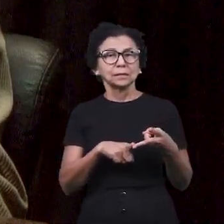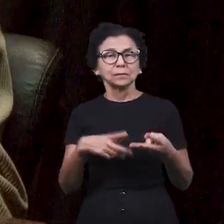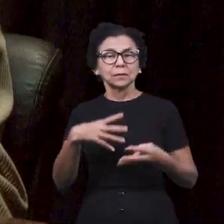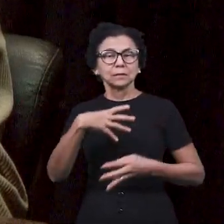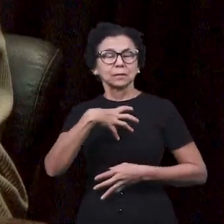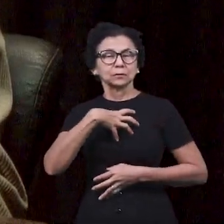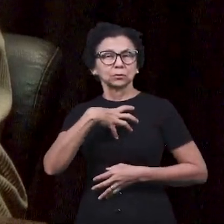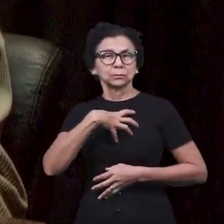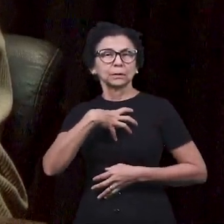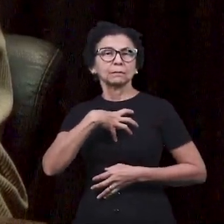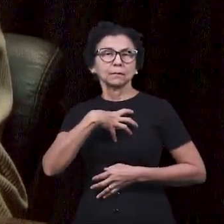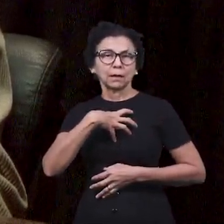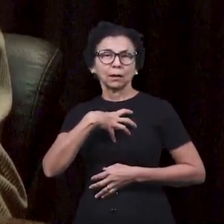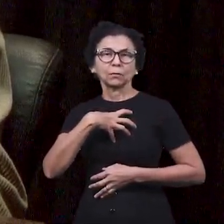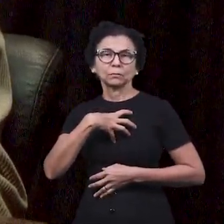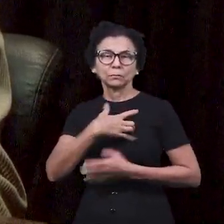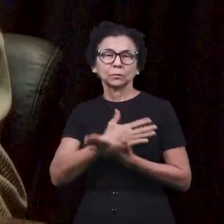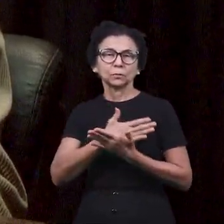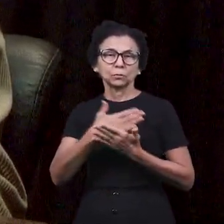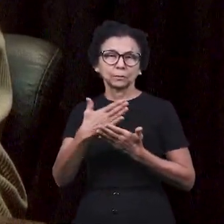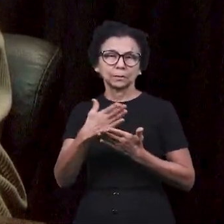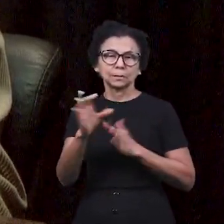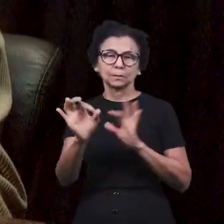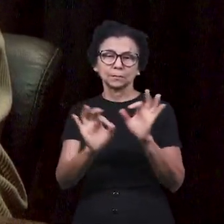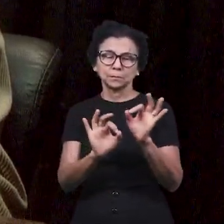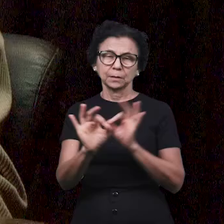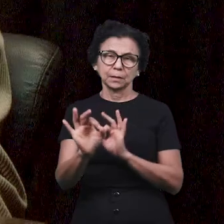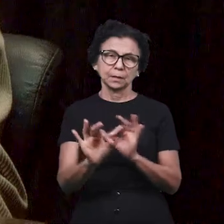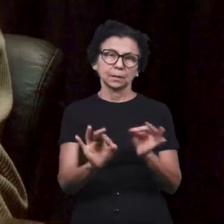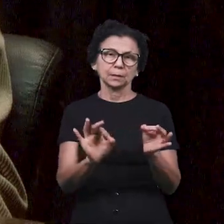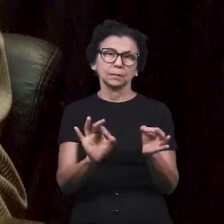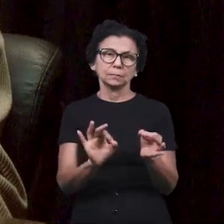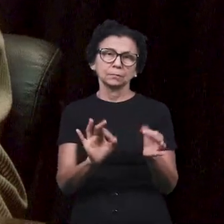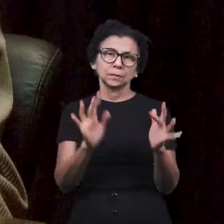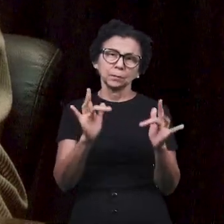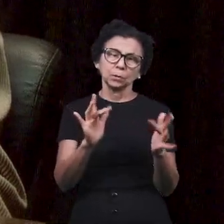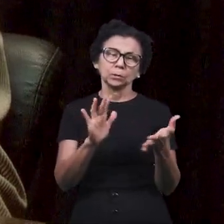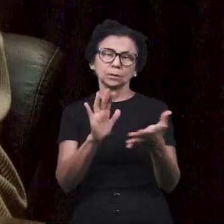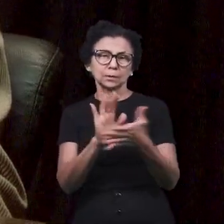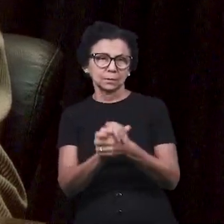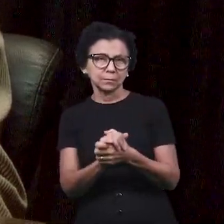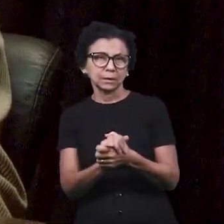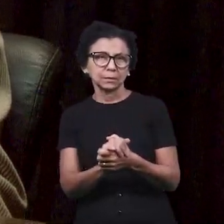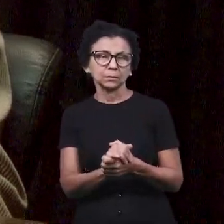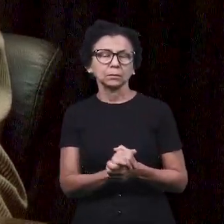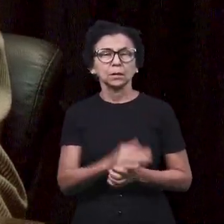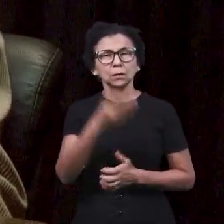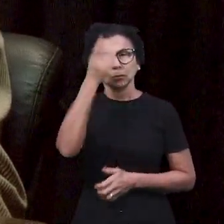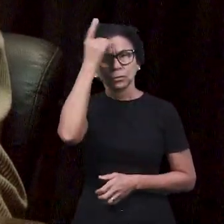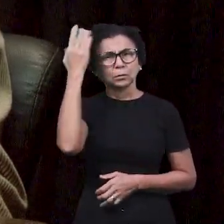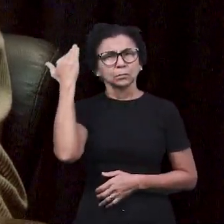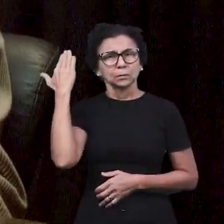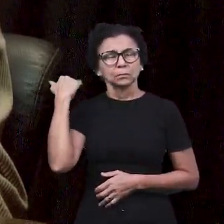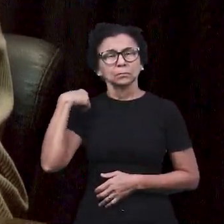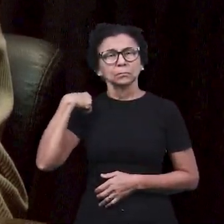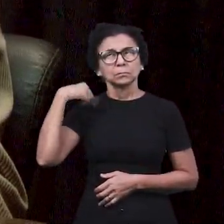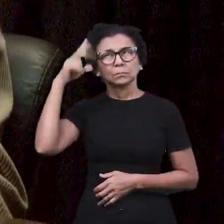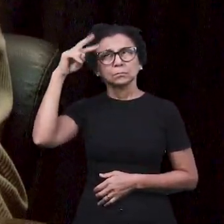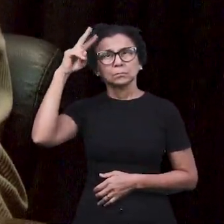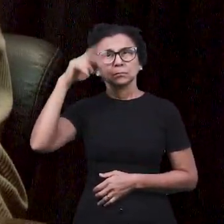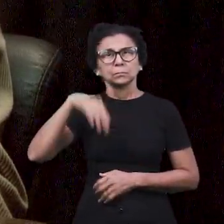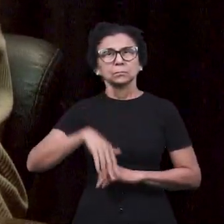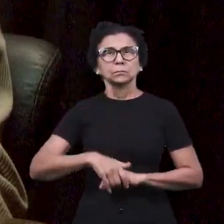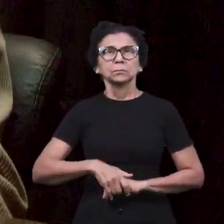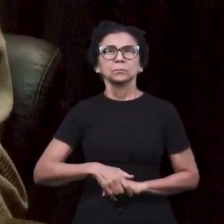vida afetiva, na vida, no preparo para o casamento. Isso foi a orientação que o senhor deu na época. Eu me lembro quando o senhor